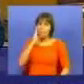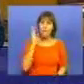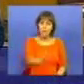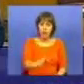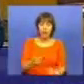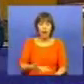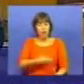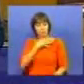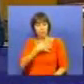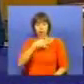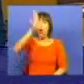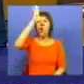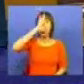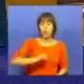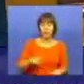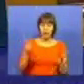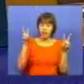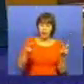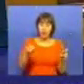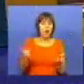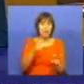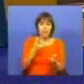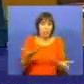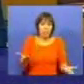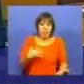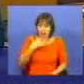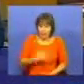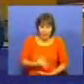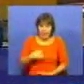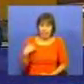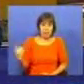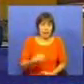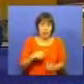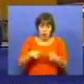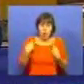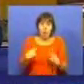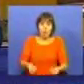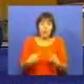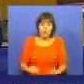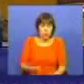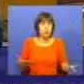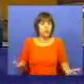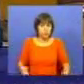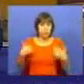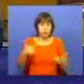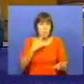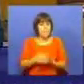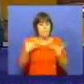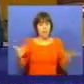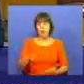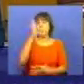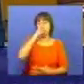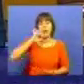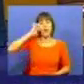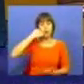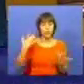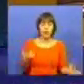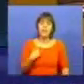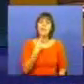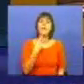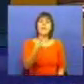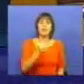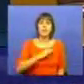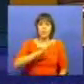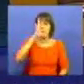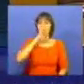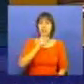que a argumentação do Governo, e cito, não pega e que significa um custo significativamente maior para o Estado. Pergunto-lhe, Sr.